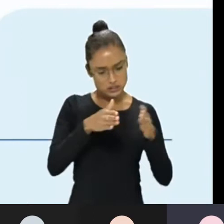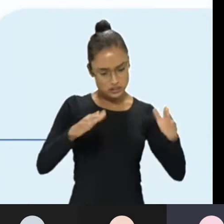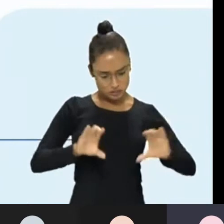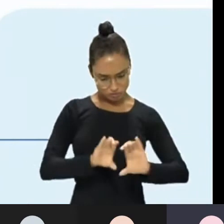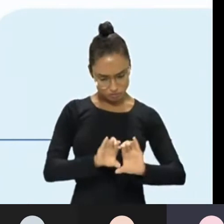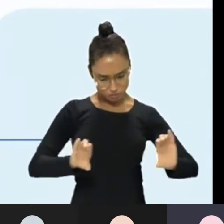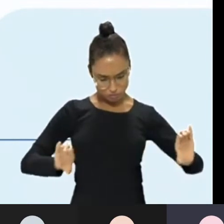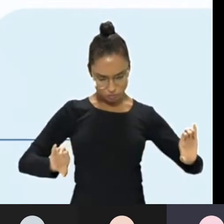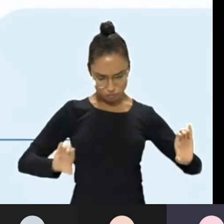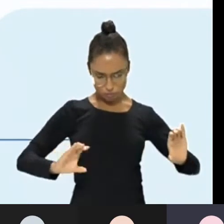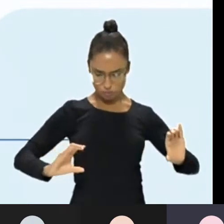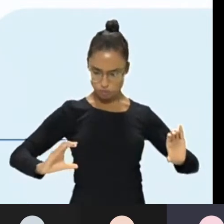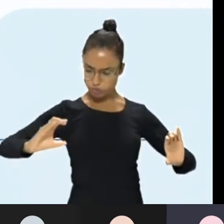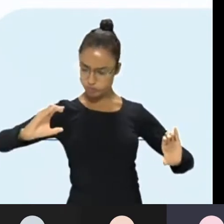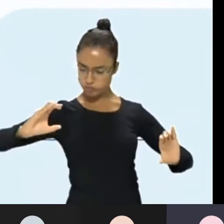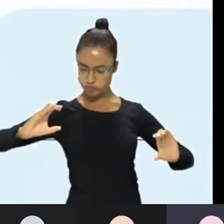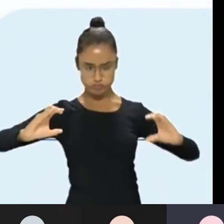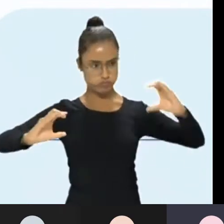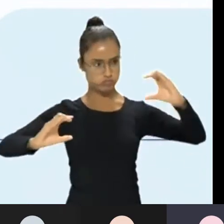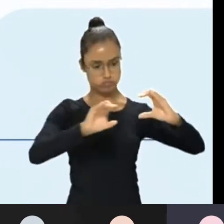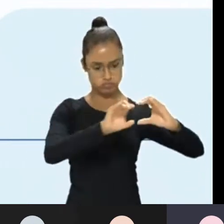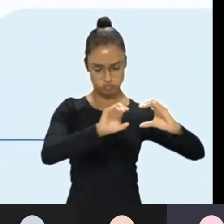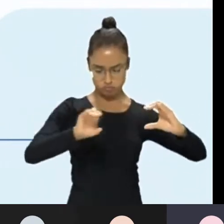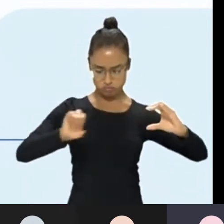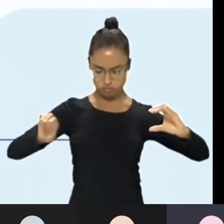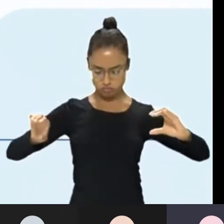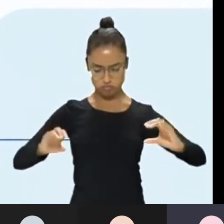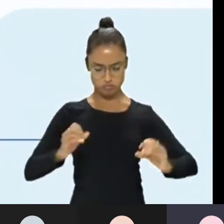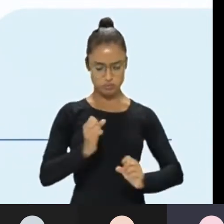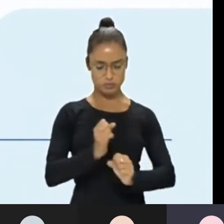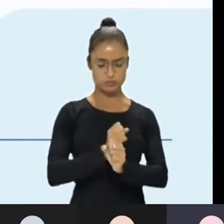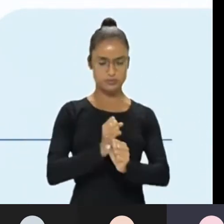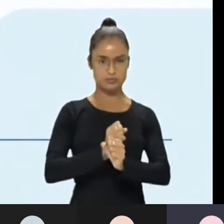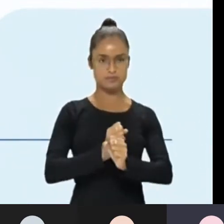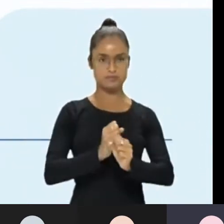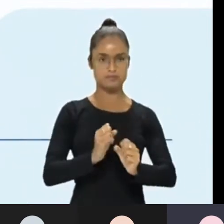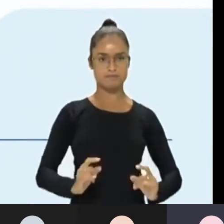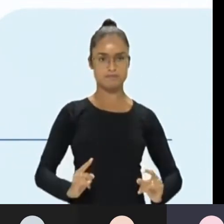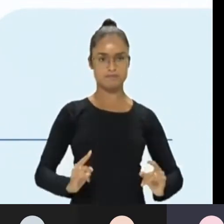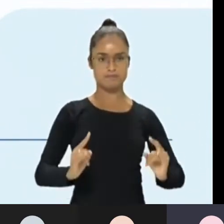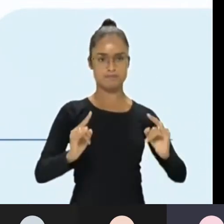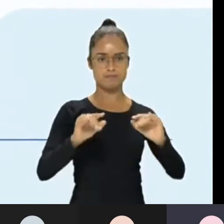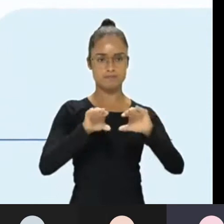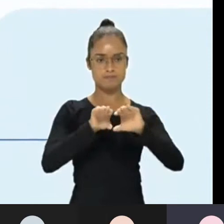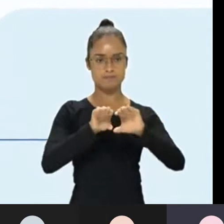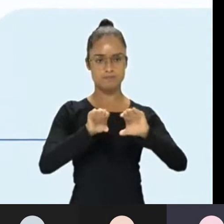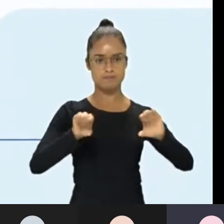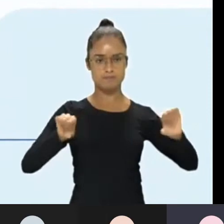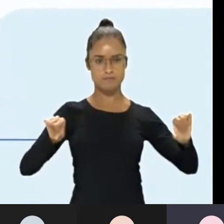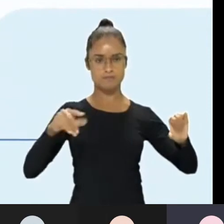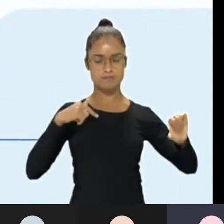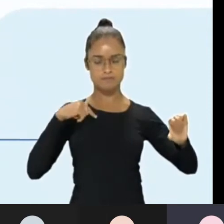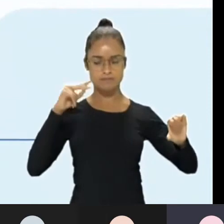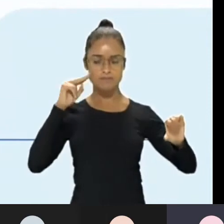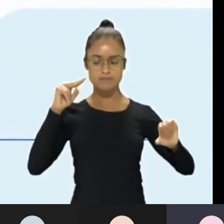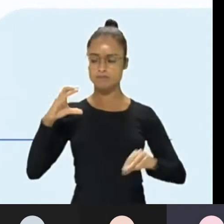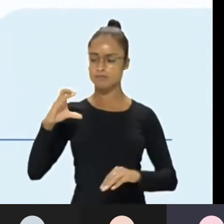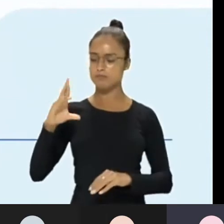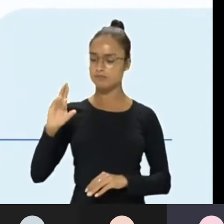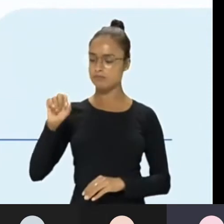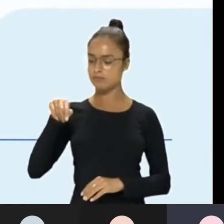dando forma aqui à construção que vai ser projetada. E esses